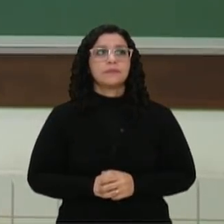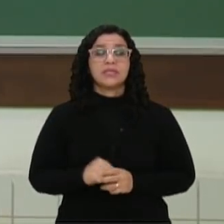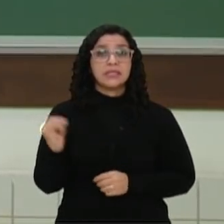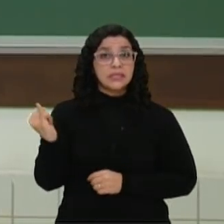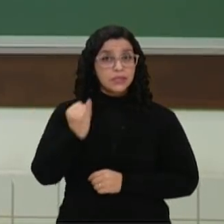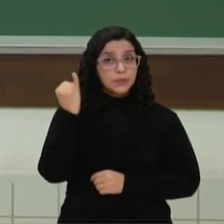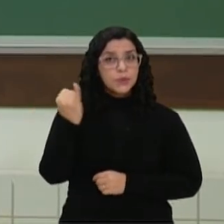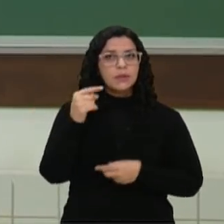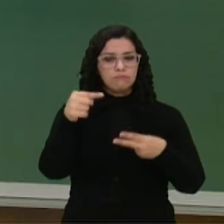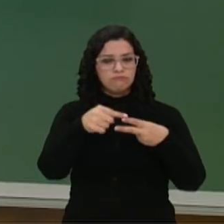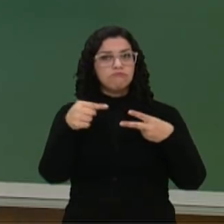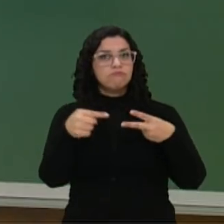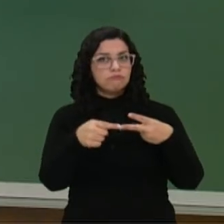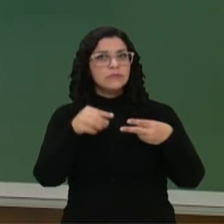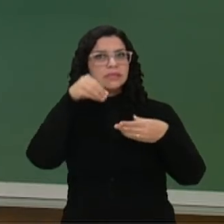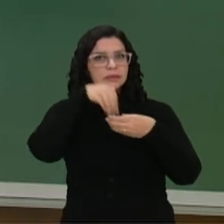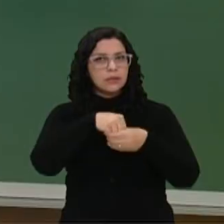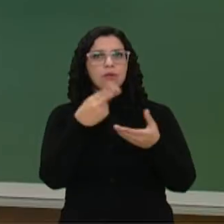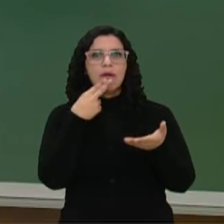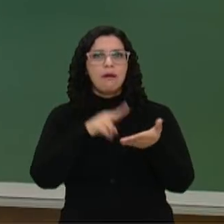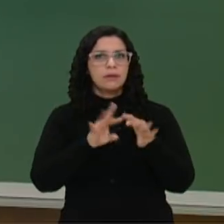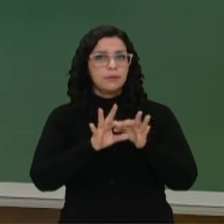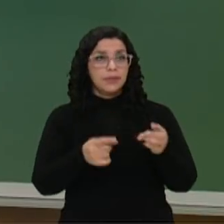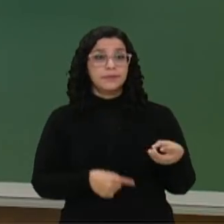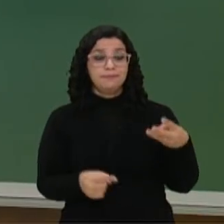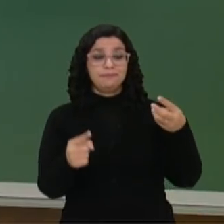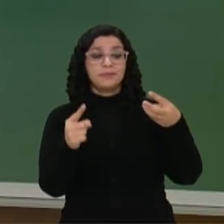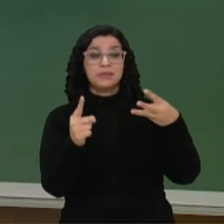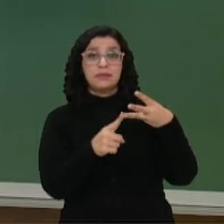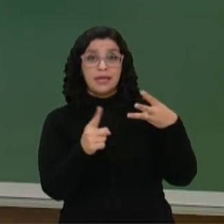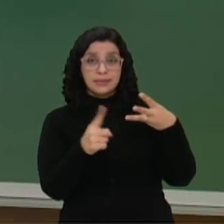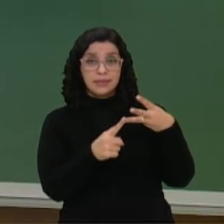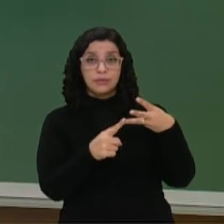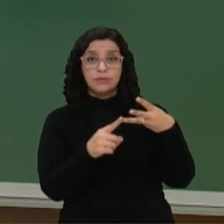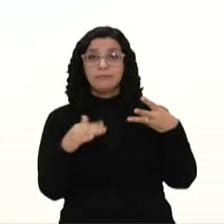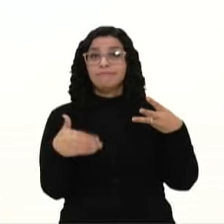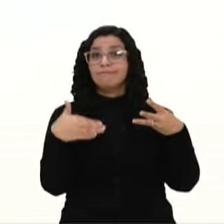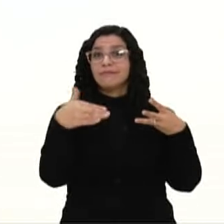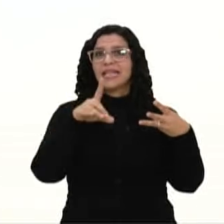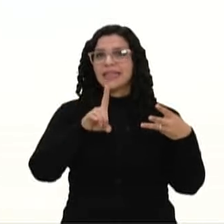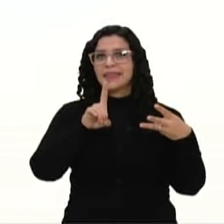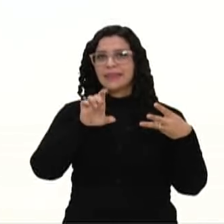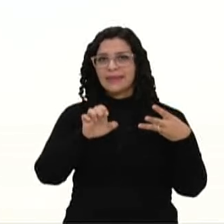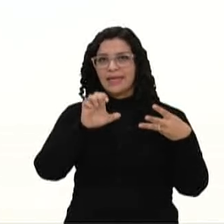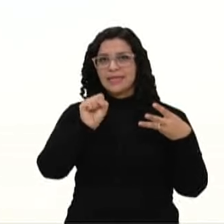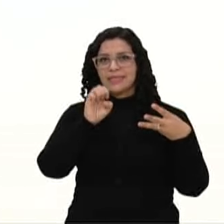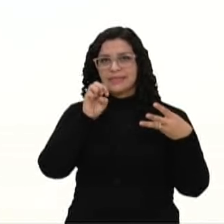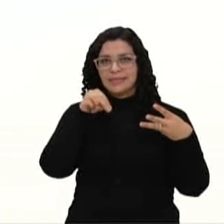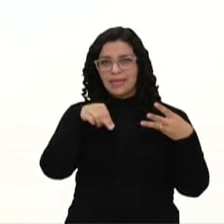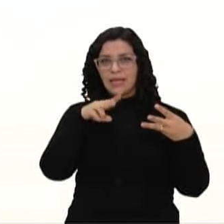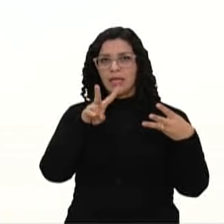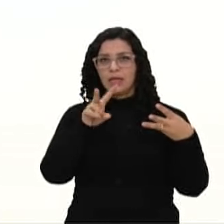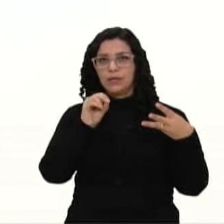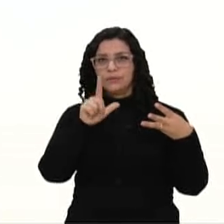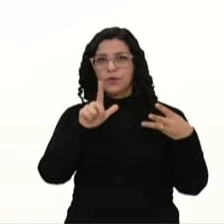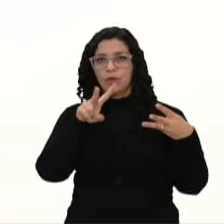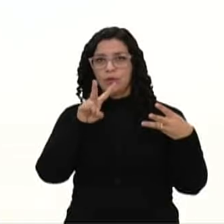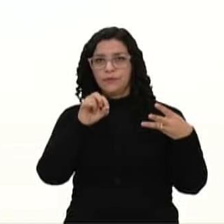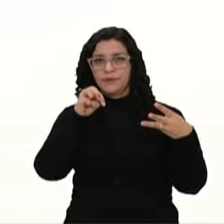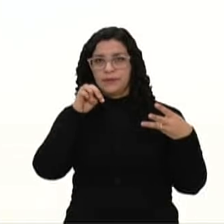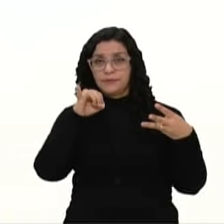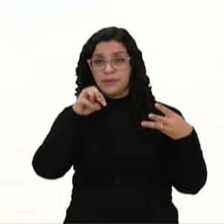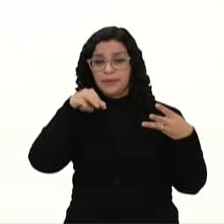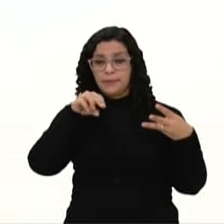bastante importantes da carta aberta. Na sequência, nós temos o desenvolvimento. O emissor relata e